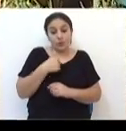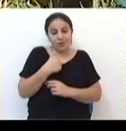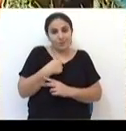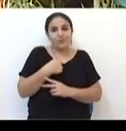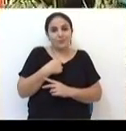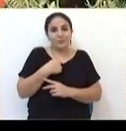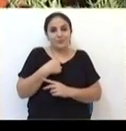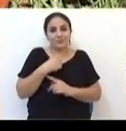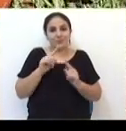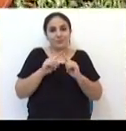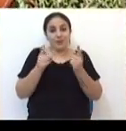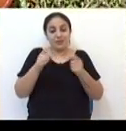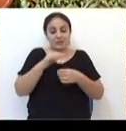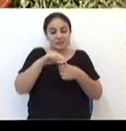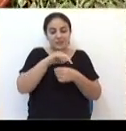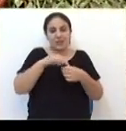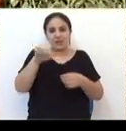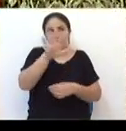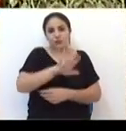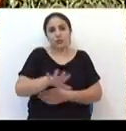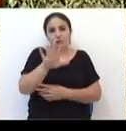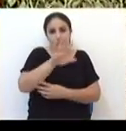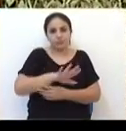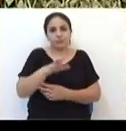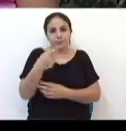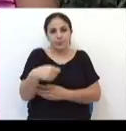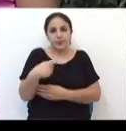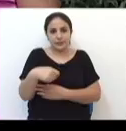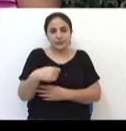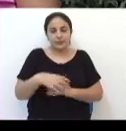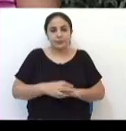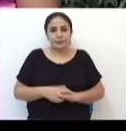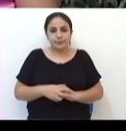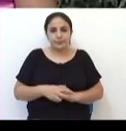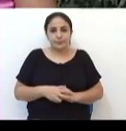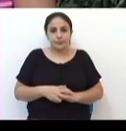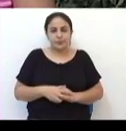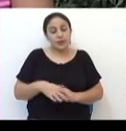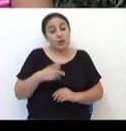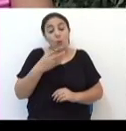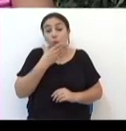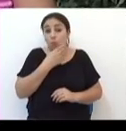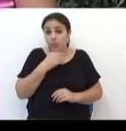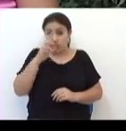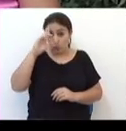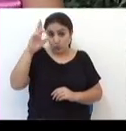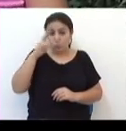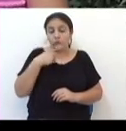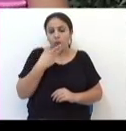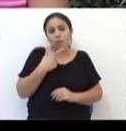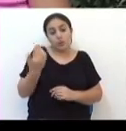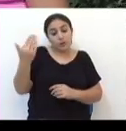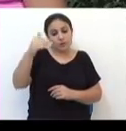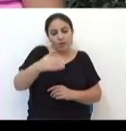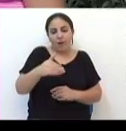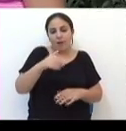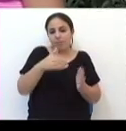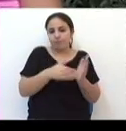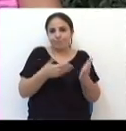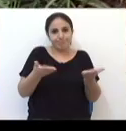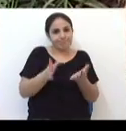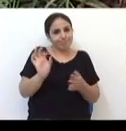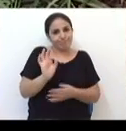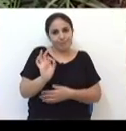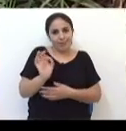né, a cidade inteira, né, a comunidade inteira. Aí ele disse que vinha, mas até o momento ele